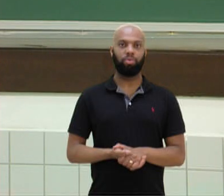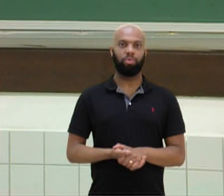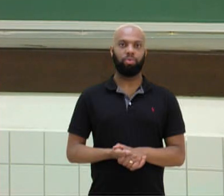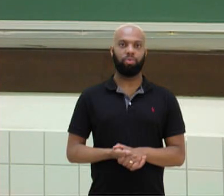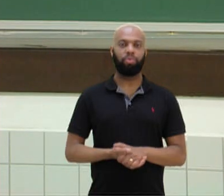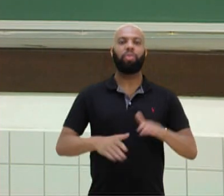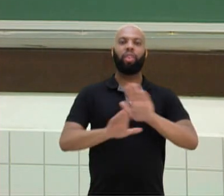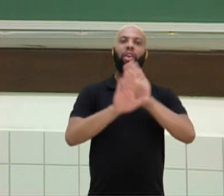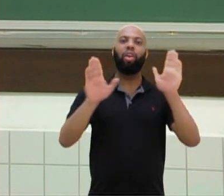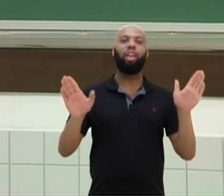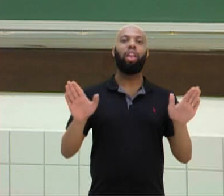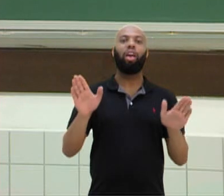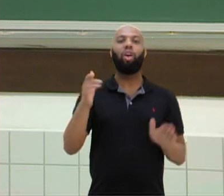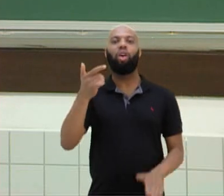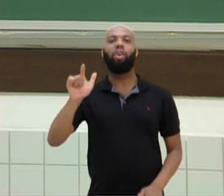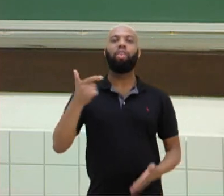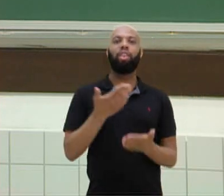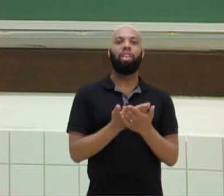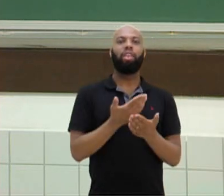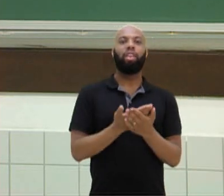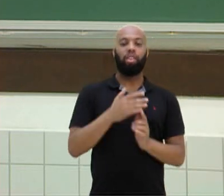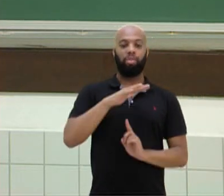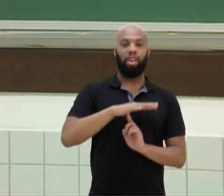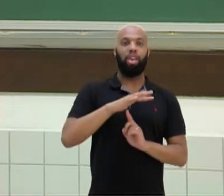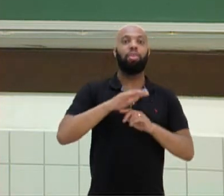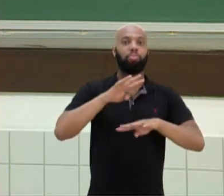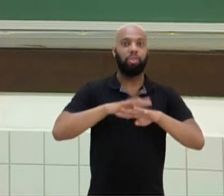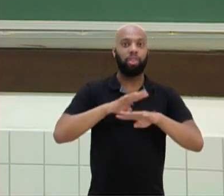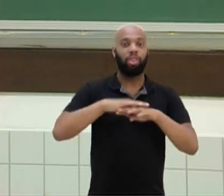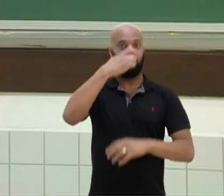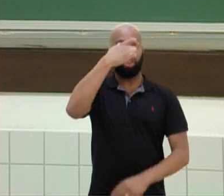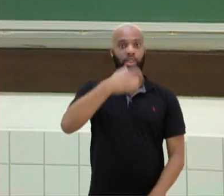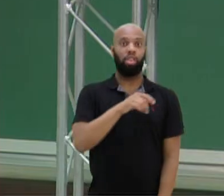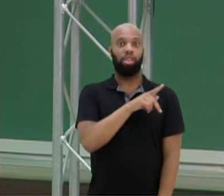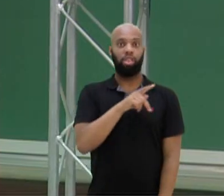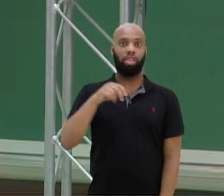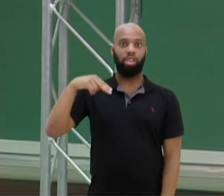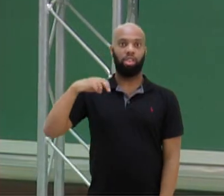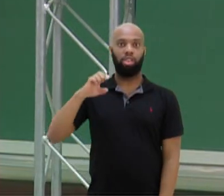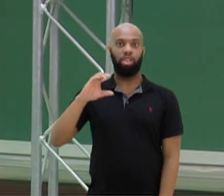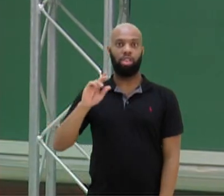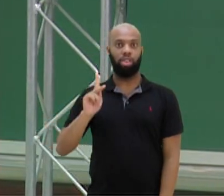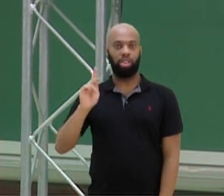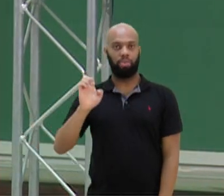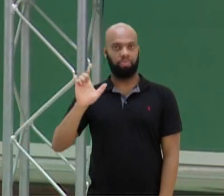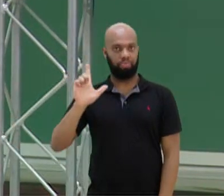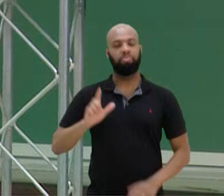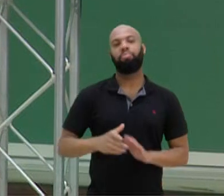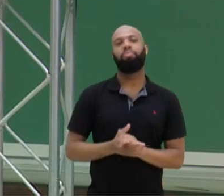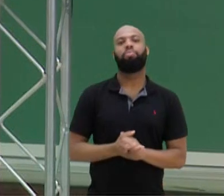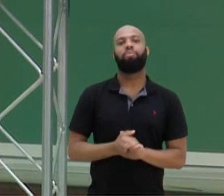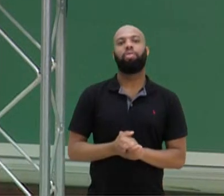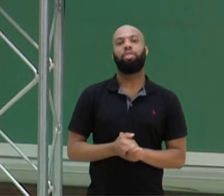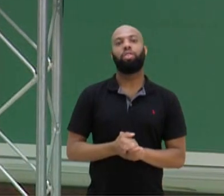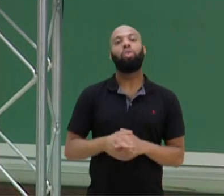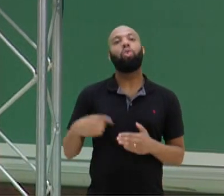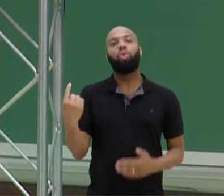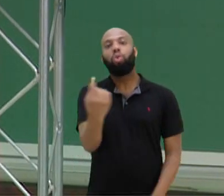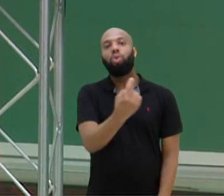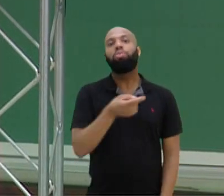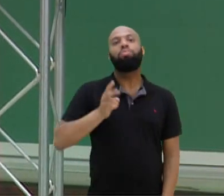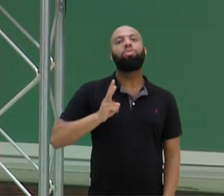Mais uma aula Paraná Matemática. Sou o professor Neckel, Wagner Neckel, e nós vamos